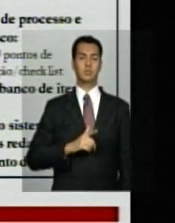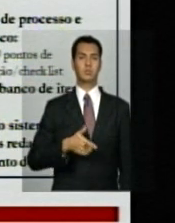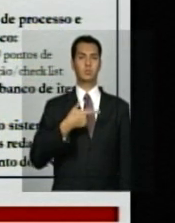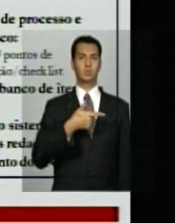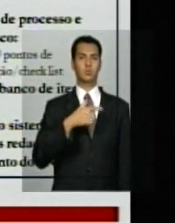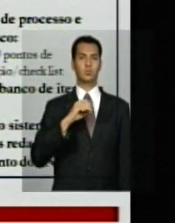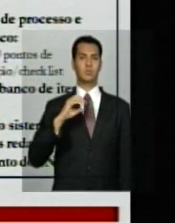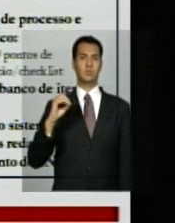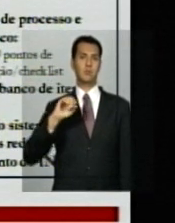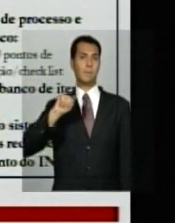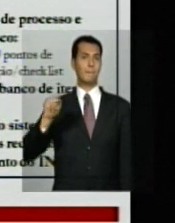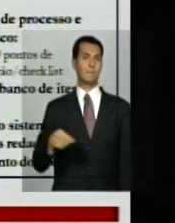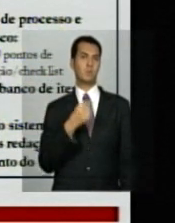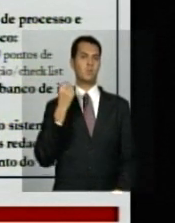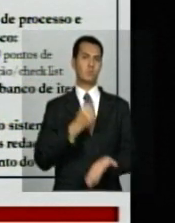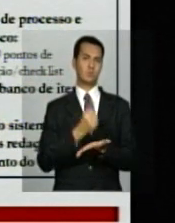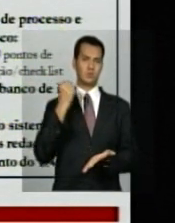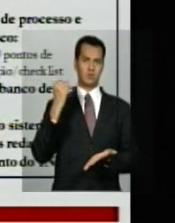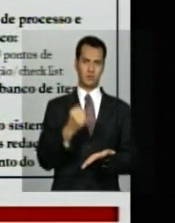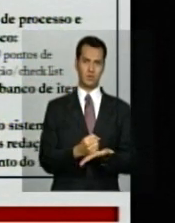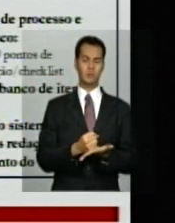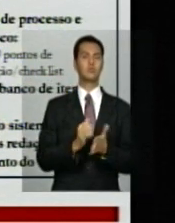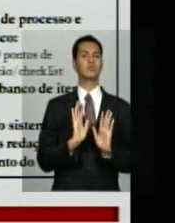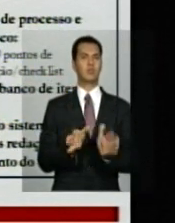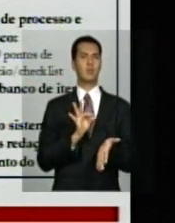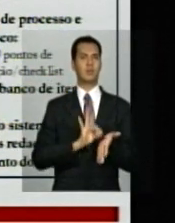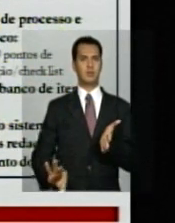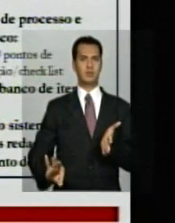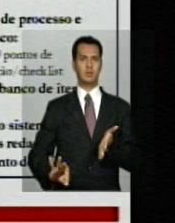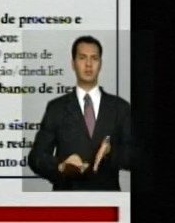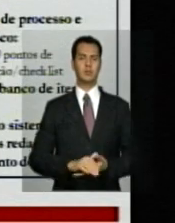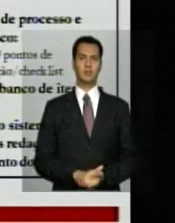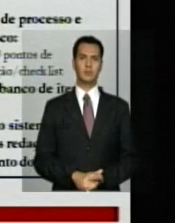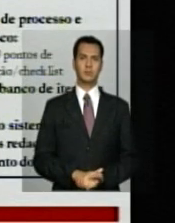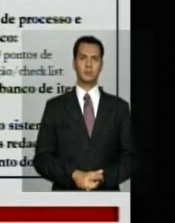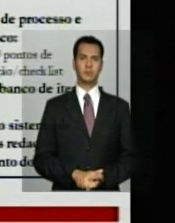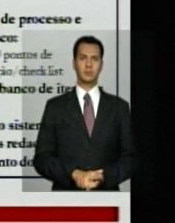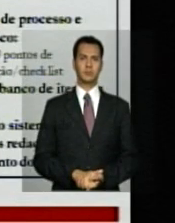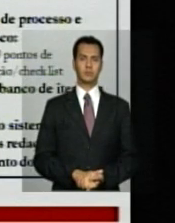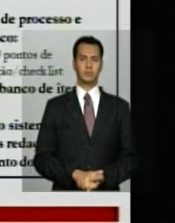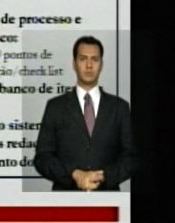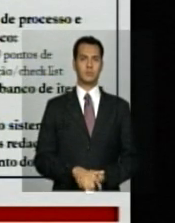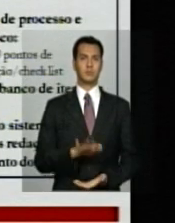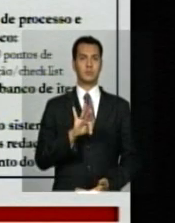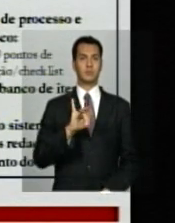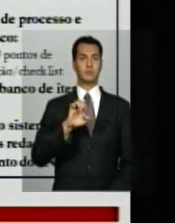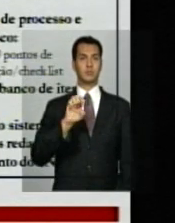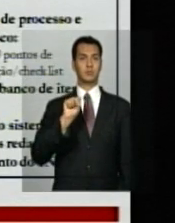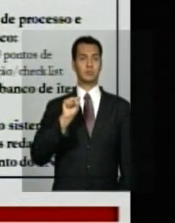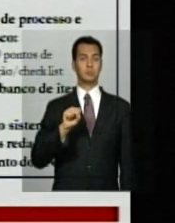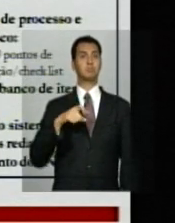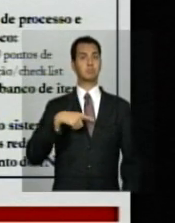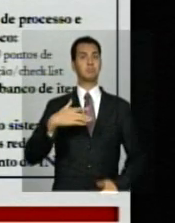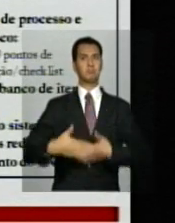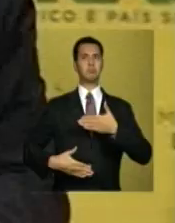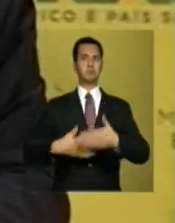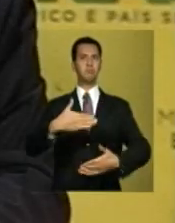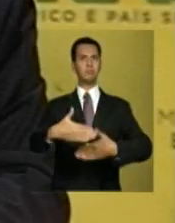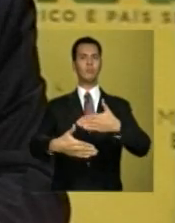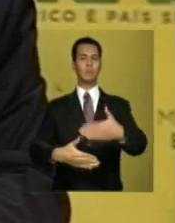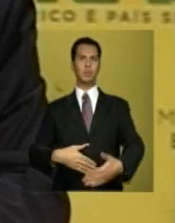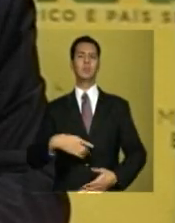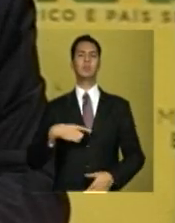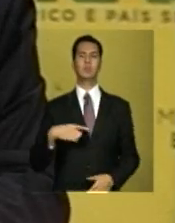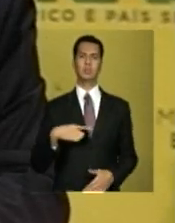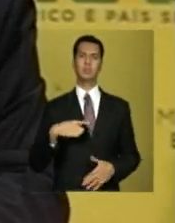200.000 contratos assinados eh ele tem crescido de forma muito substantiva você tem um prazo